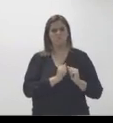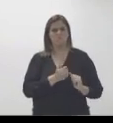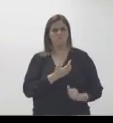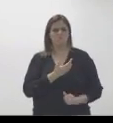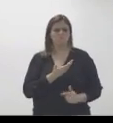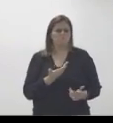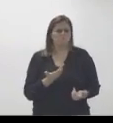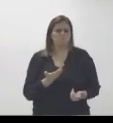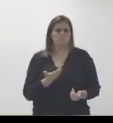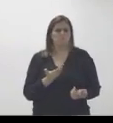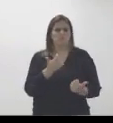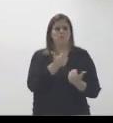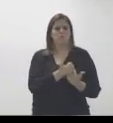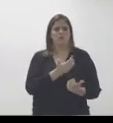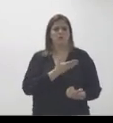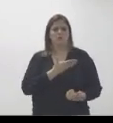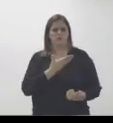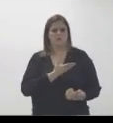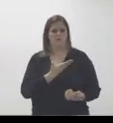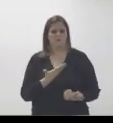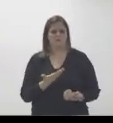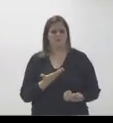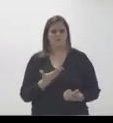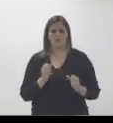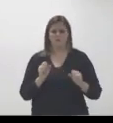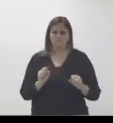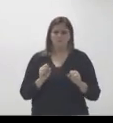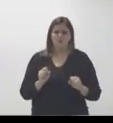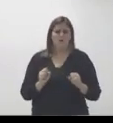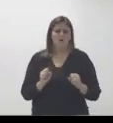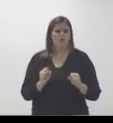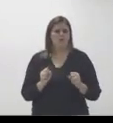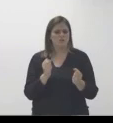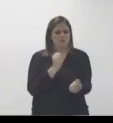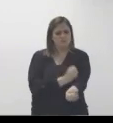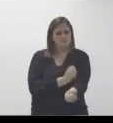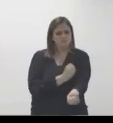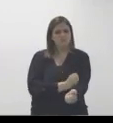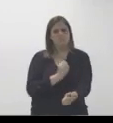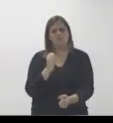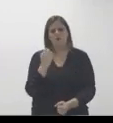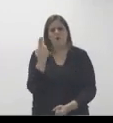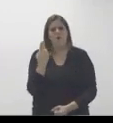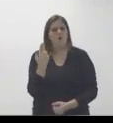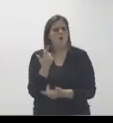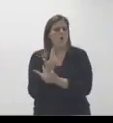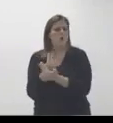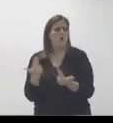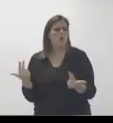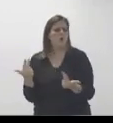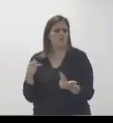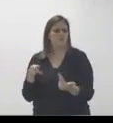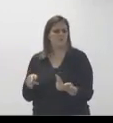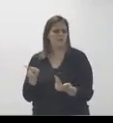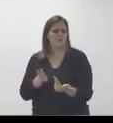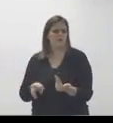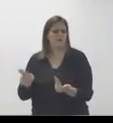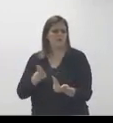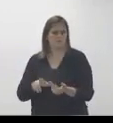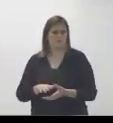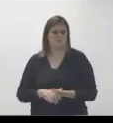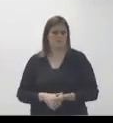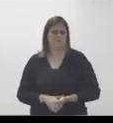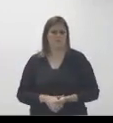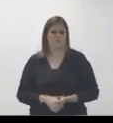nesse mundo de solitários o celular via uma outra matéria esses dias de que existe comunidades terapêuticas